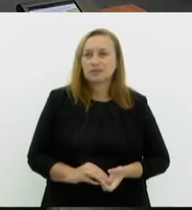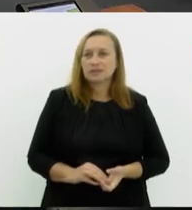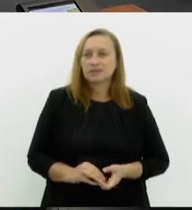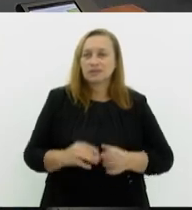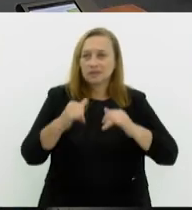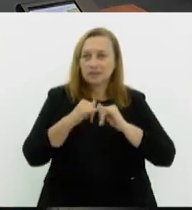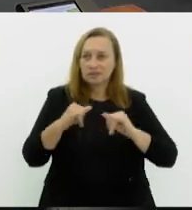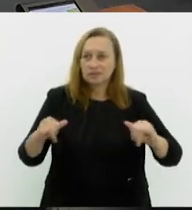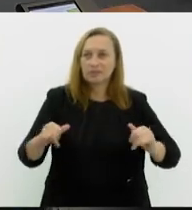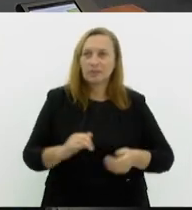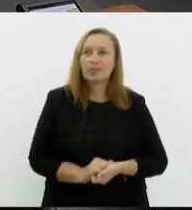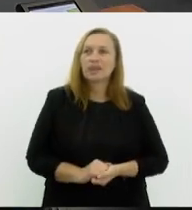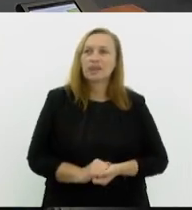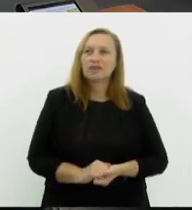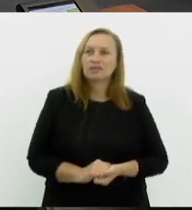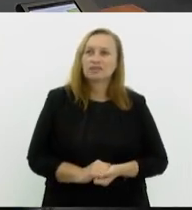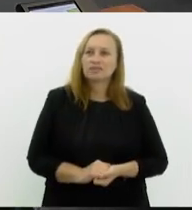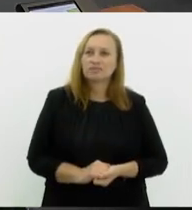Anuncio.